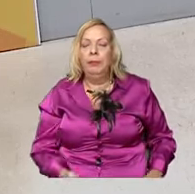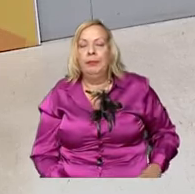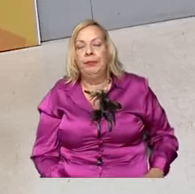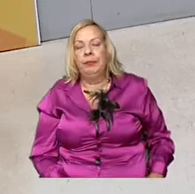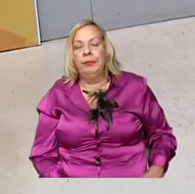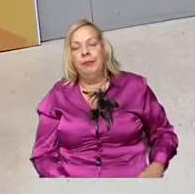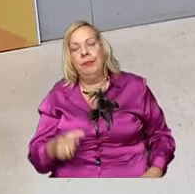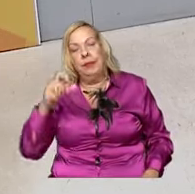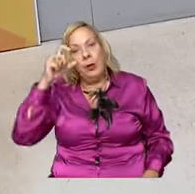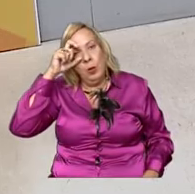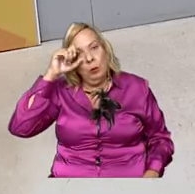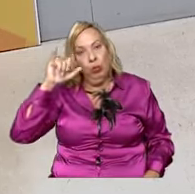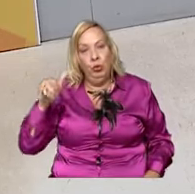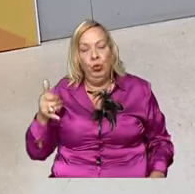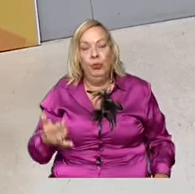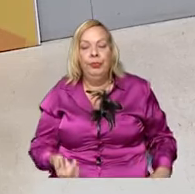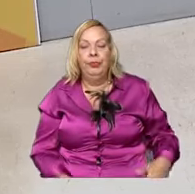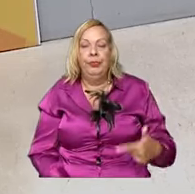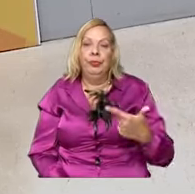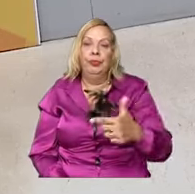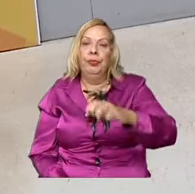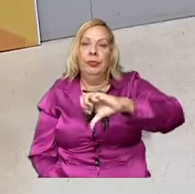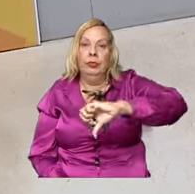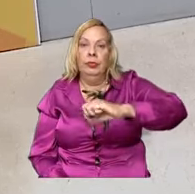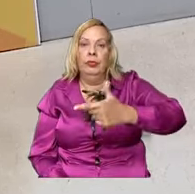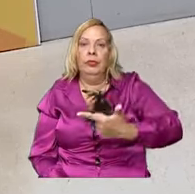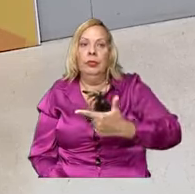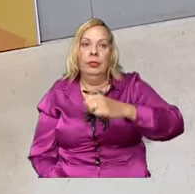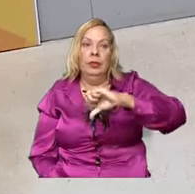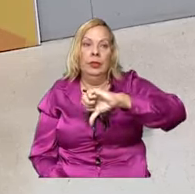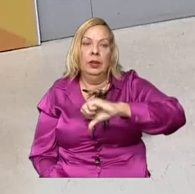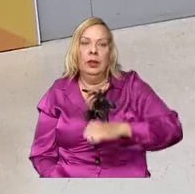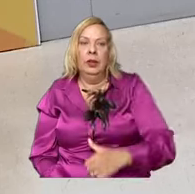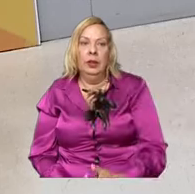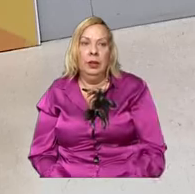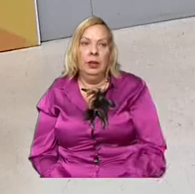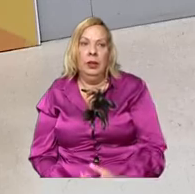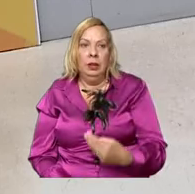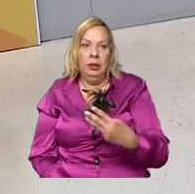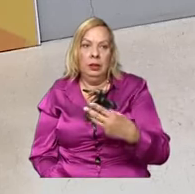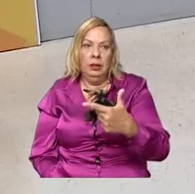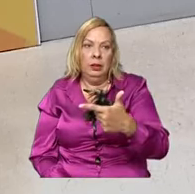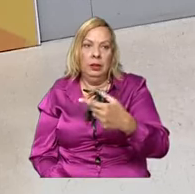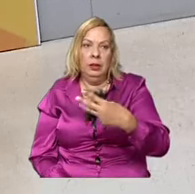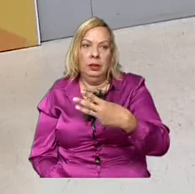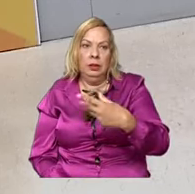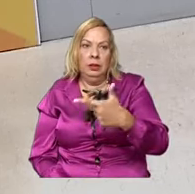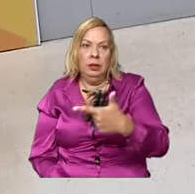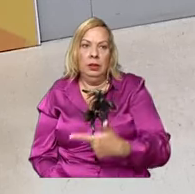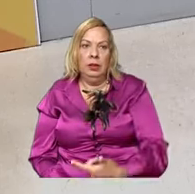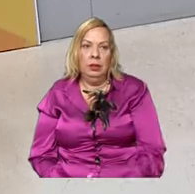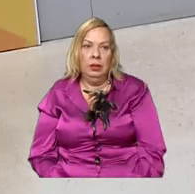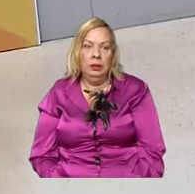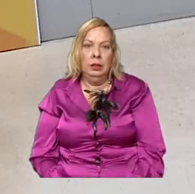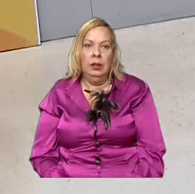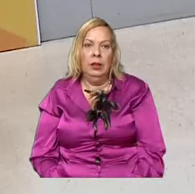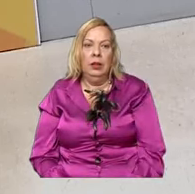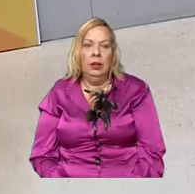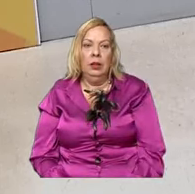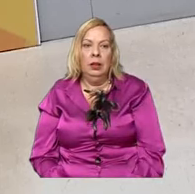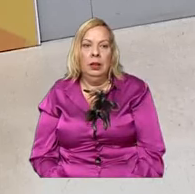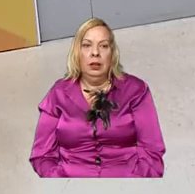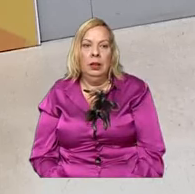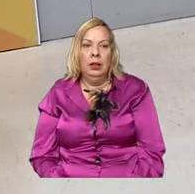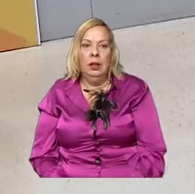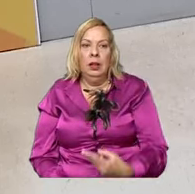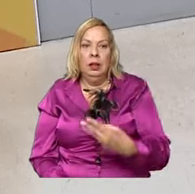aí, 29, 29. Sobe bola, número 32, 32. 32,